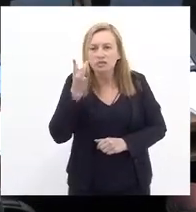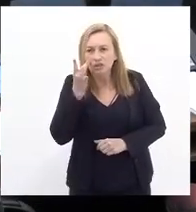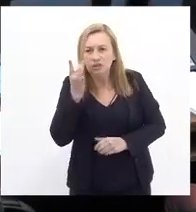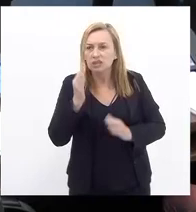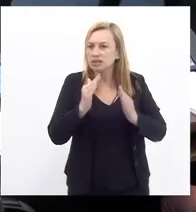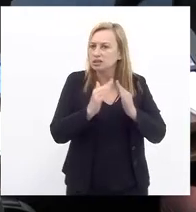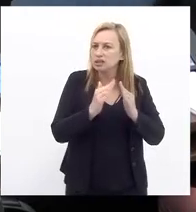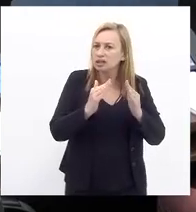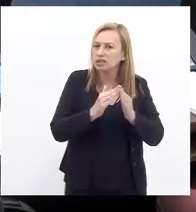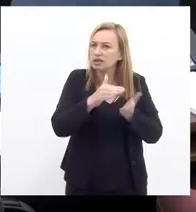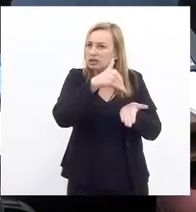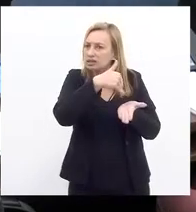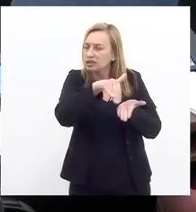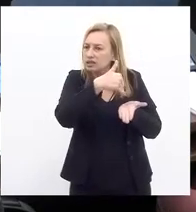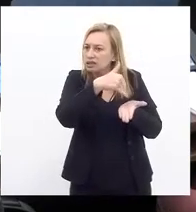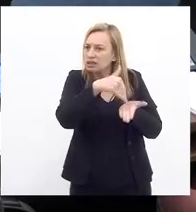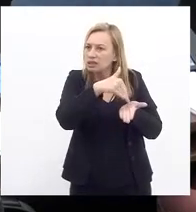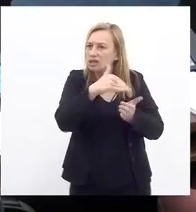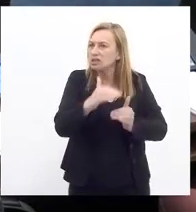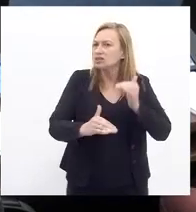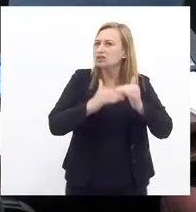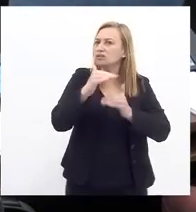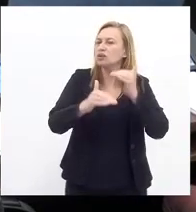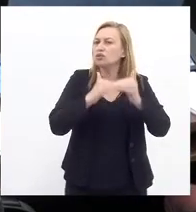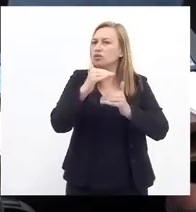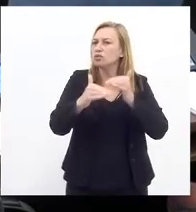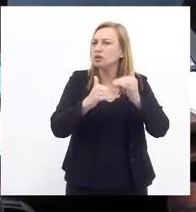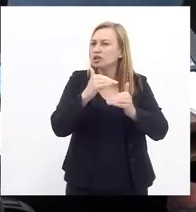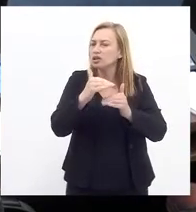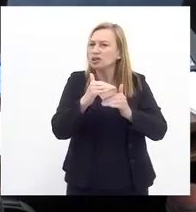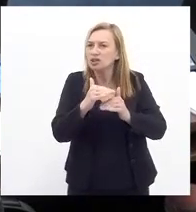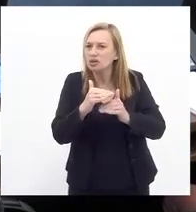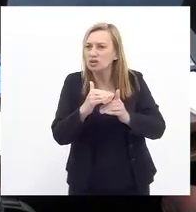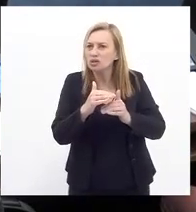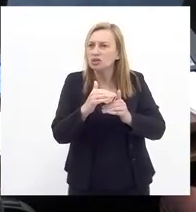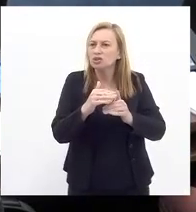era secretário de volta suas